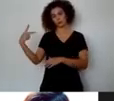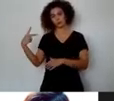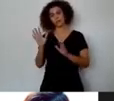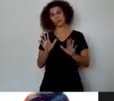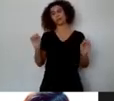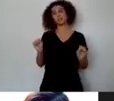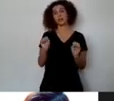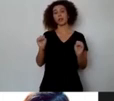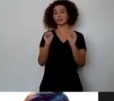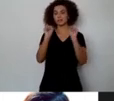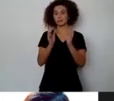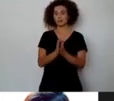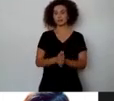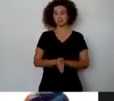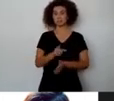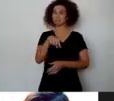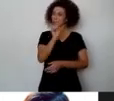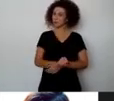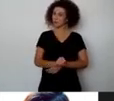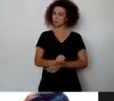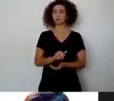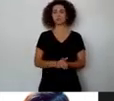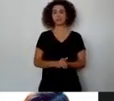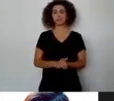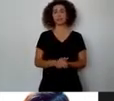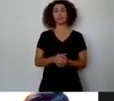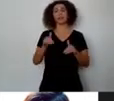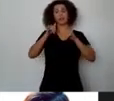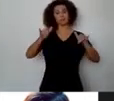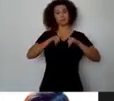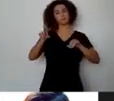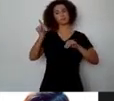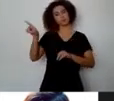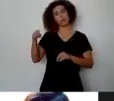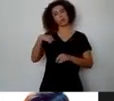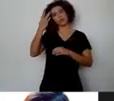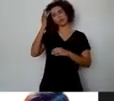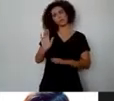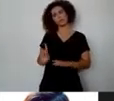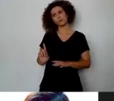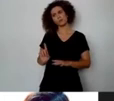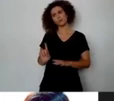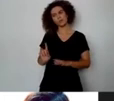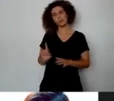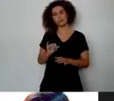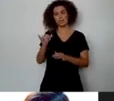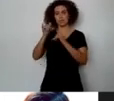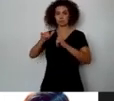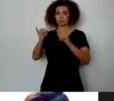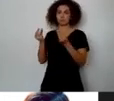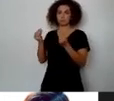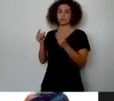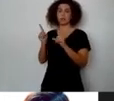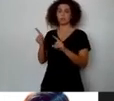hein? Pois é, chegamos no Sul. E ela chegou a fazer propaganda, não sei se... Quando eu mandei para ela, ela achou super interessante também. E